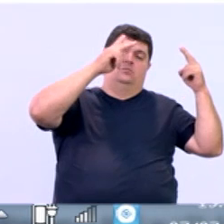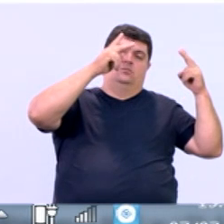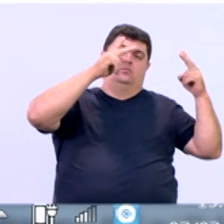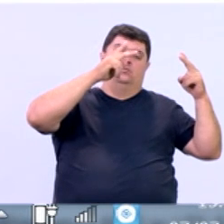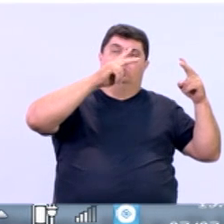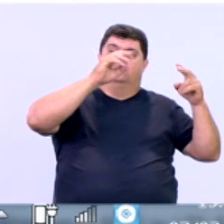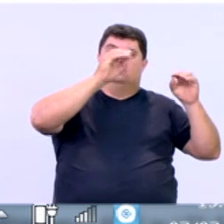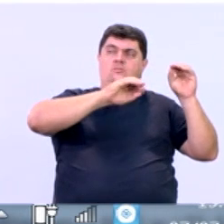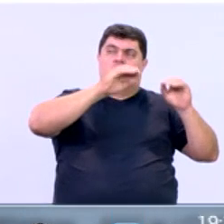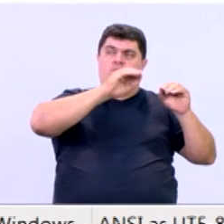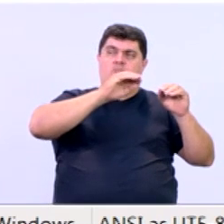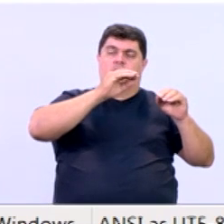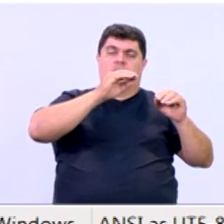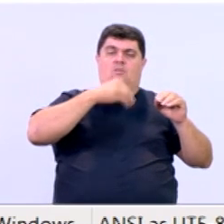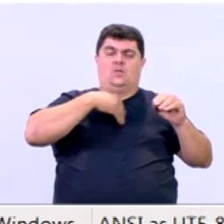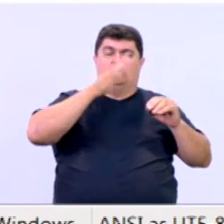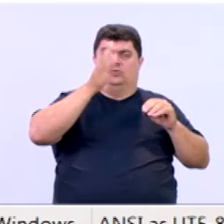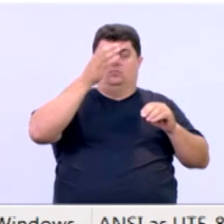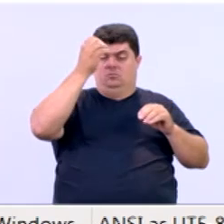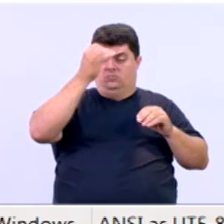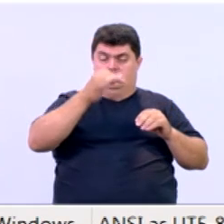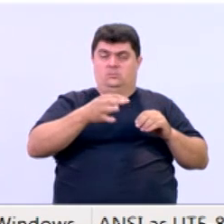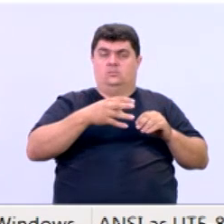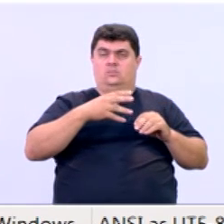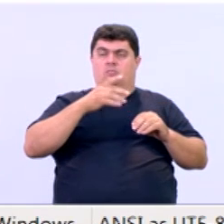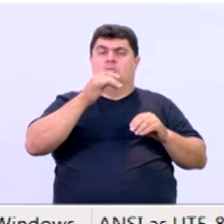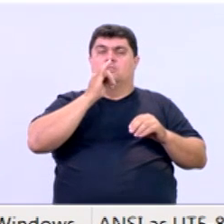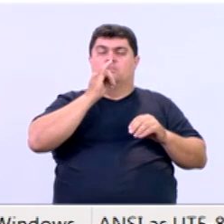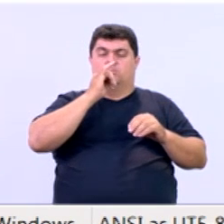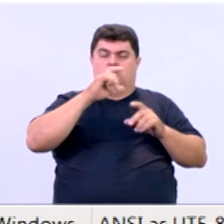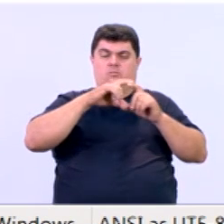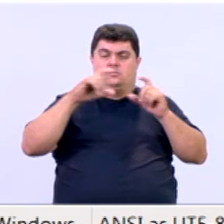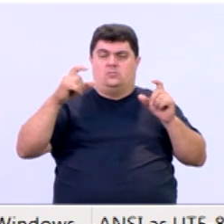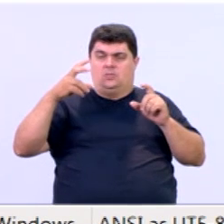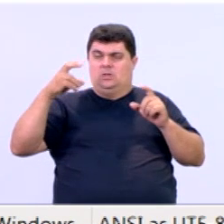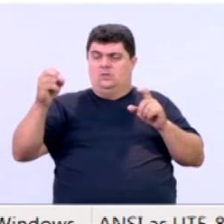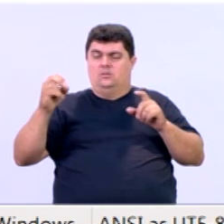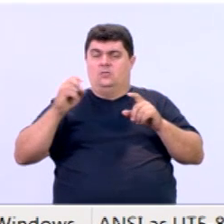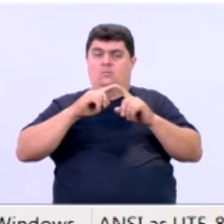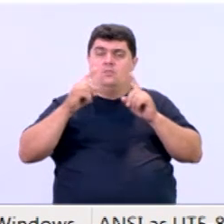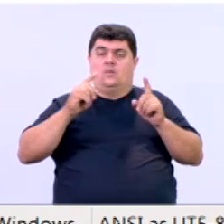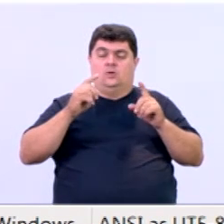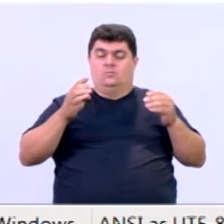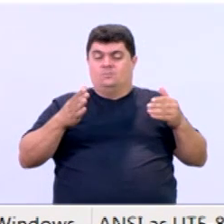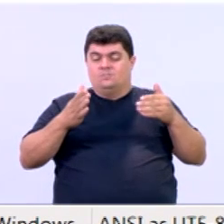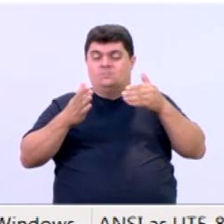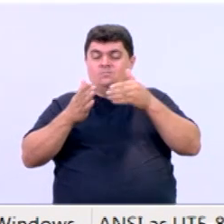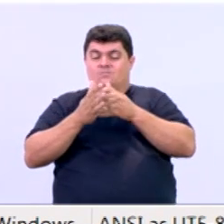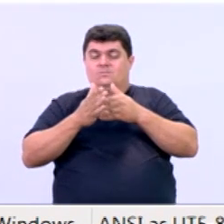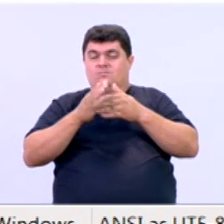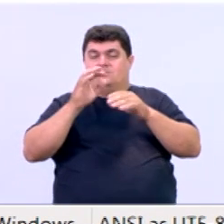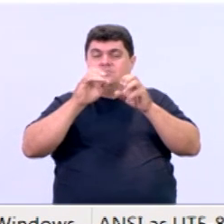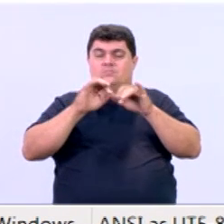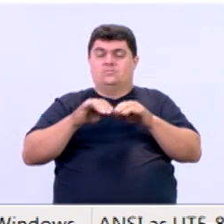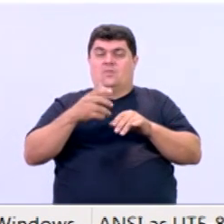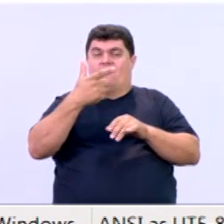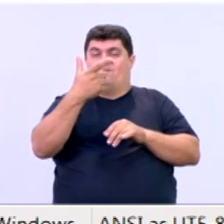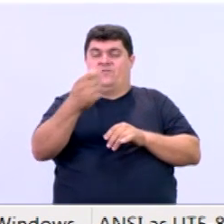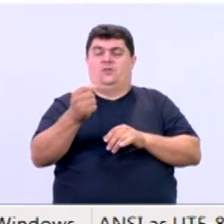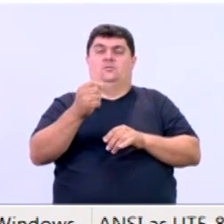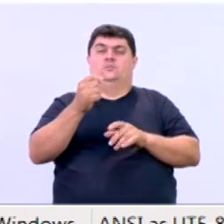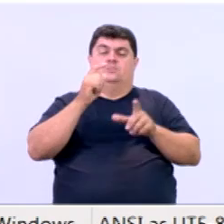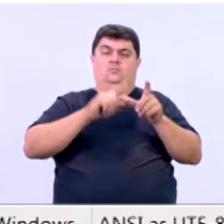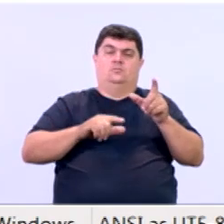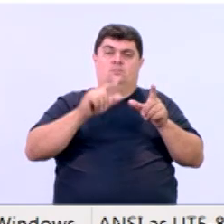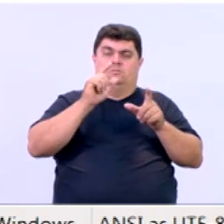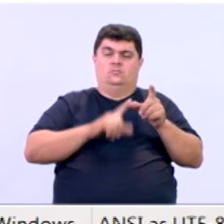Aqui. Então, eu falei que o tamanho é 50, mas o máximo que ele pode receber de informação são 20